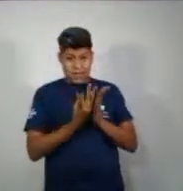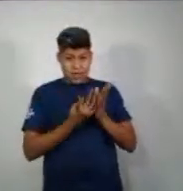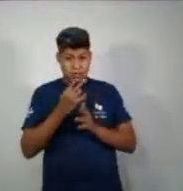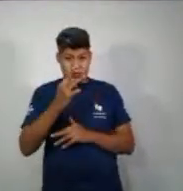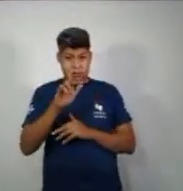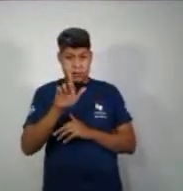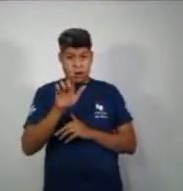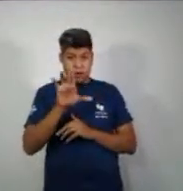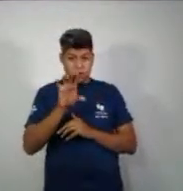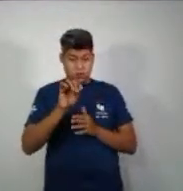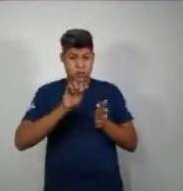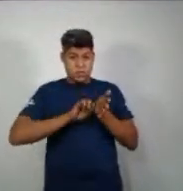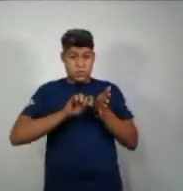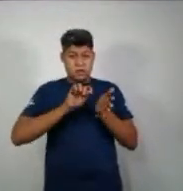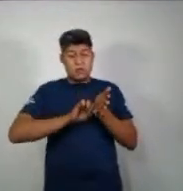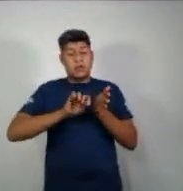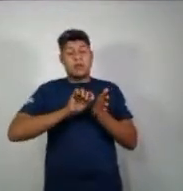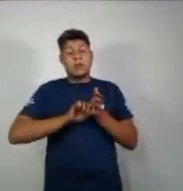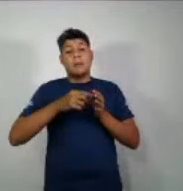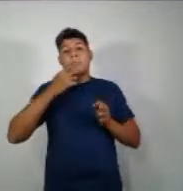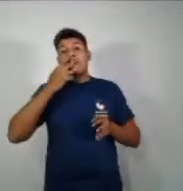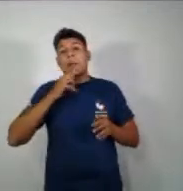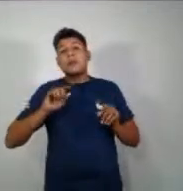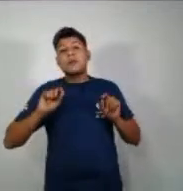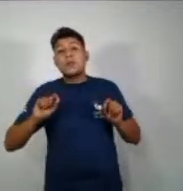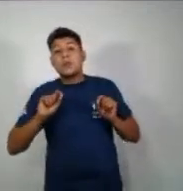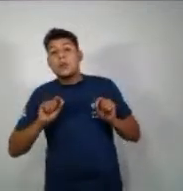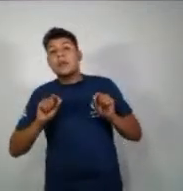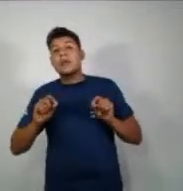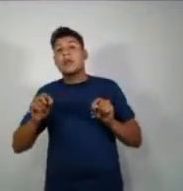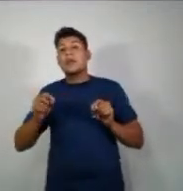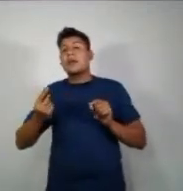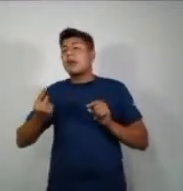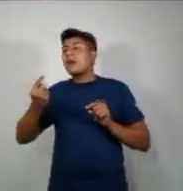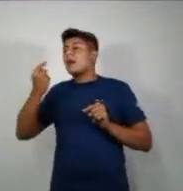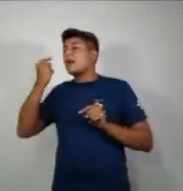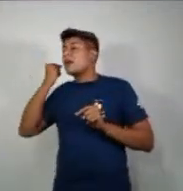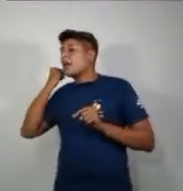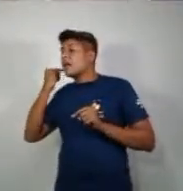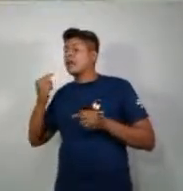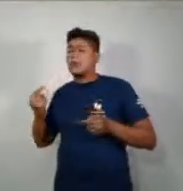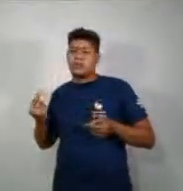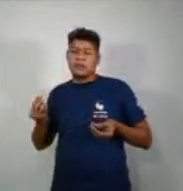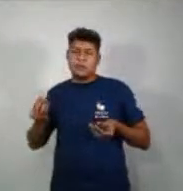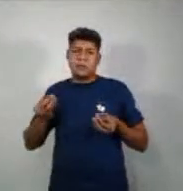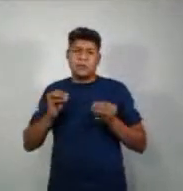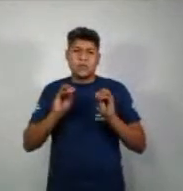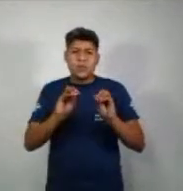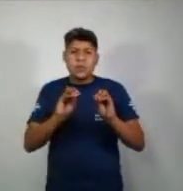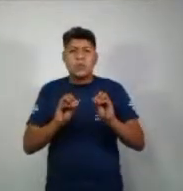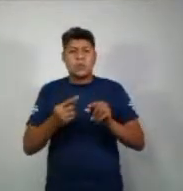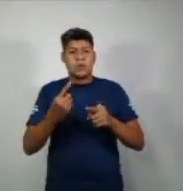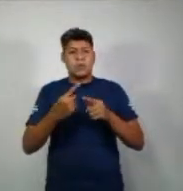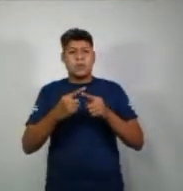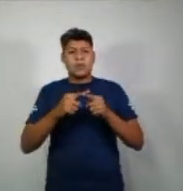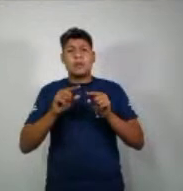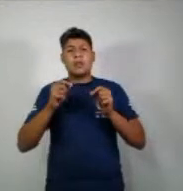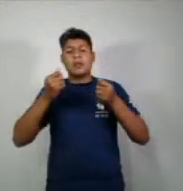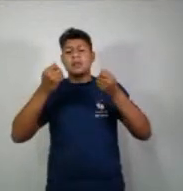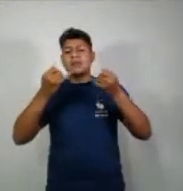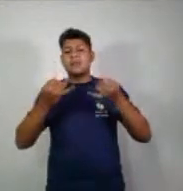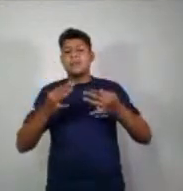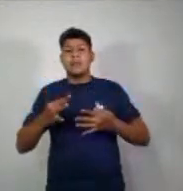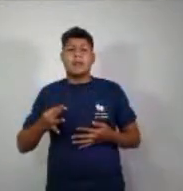jornal passavam a ser ou um prefácio, uma introdução, uma nota, porque eles realmente diziam